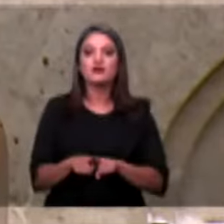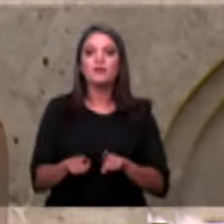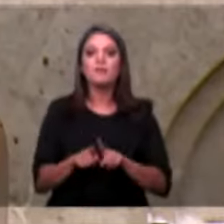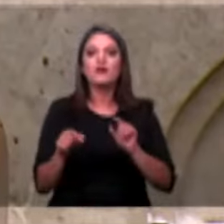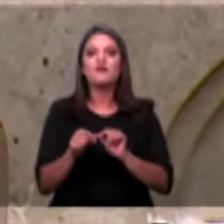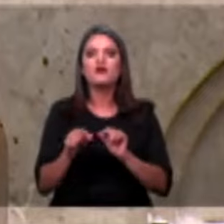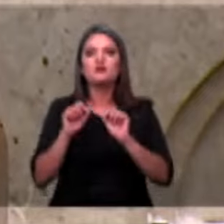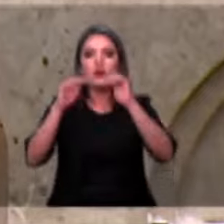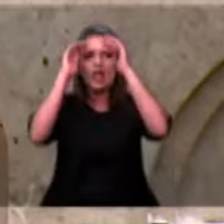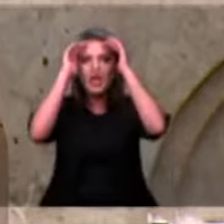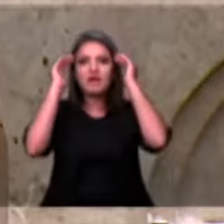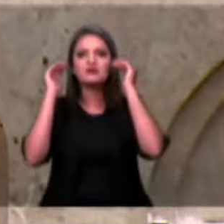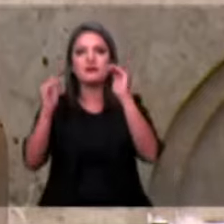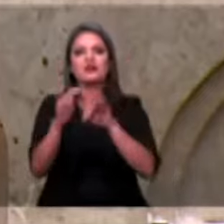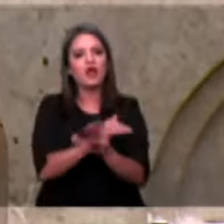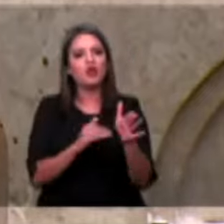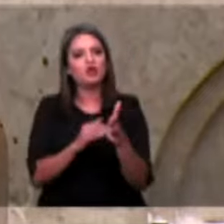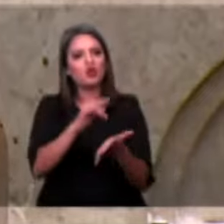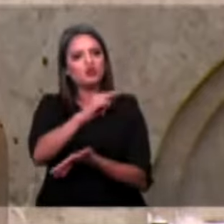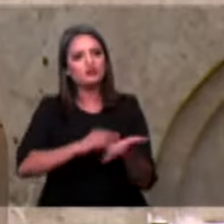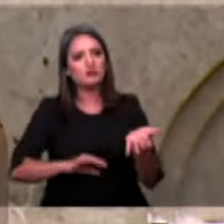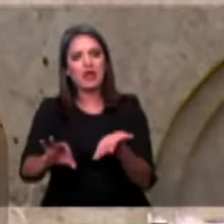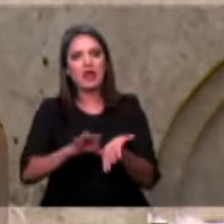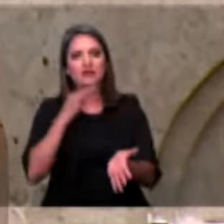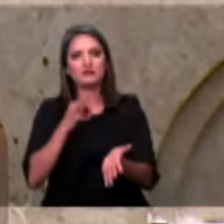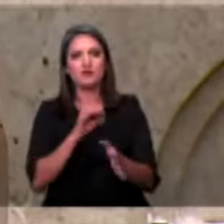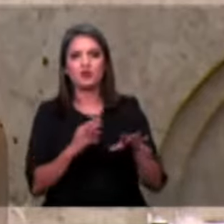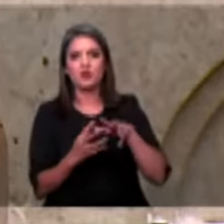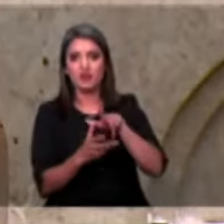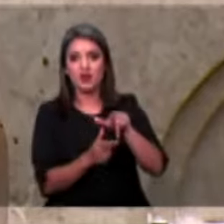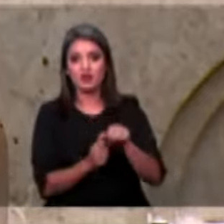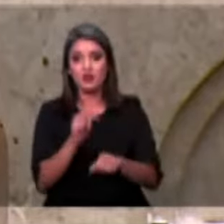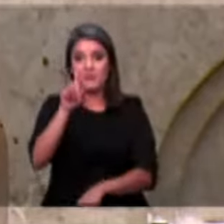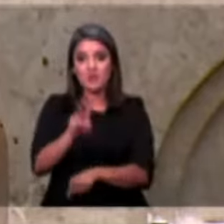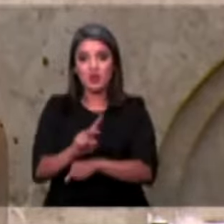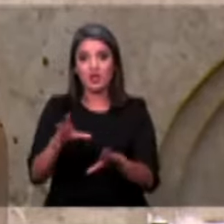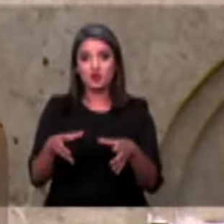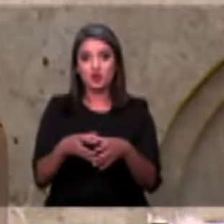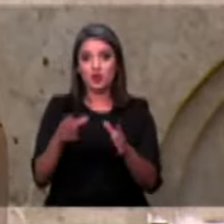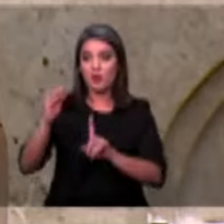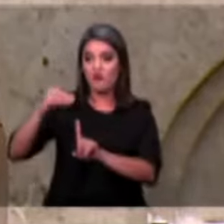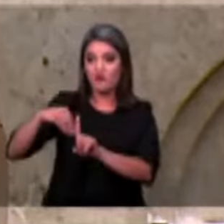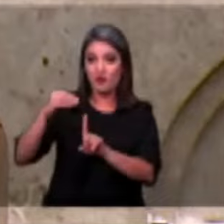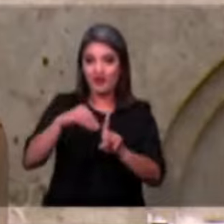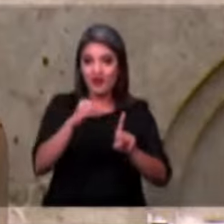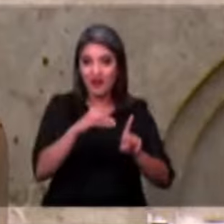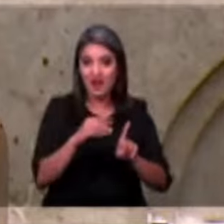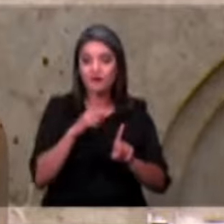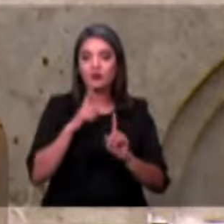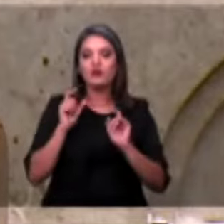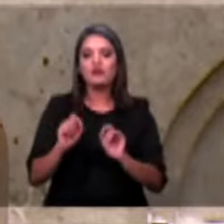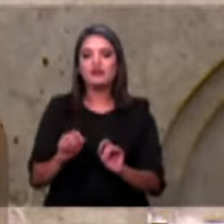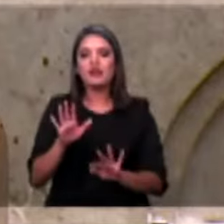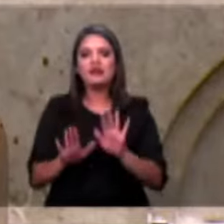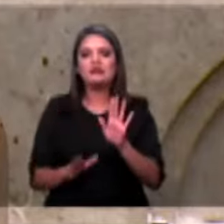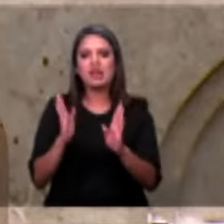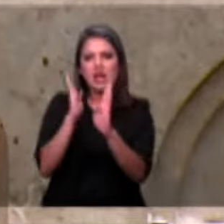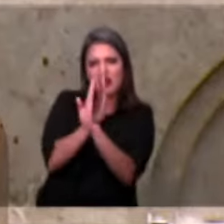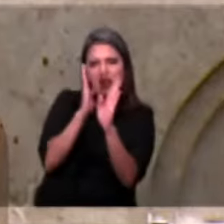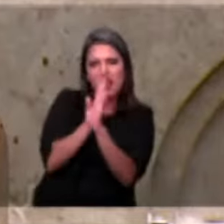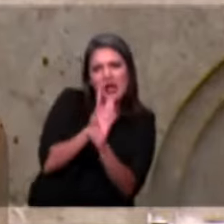pactos internacionais que protegem os grupos vulneráveis expostos a injustas